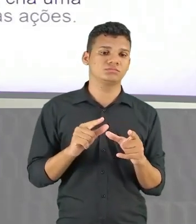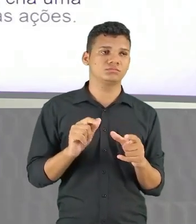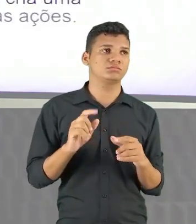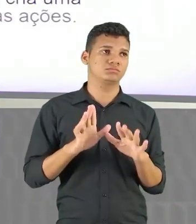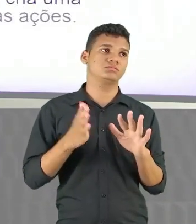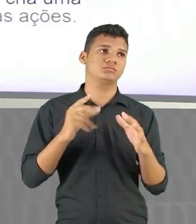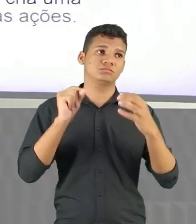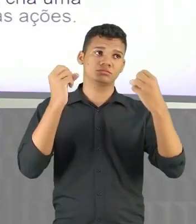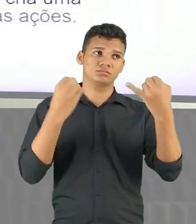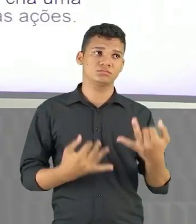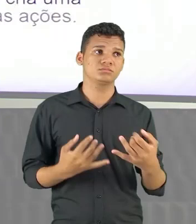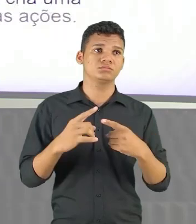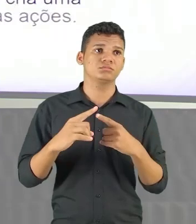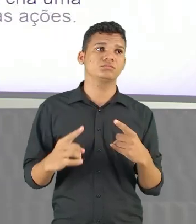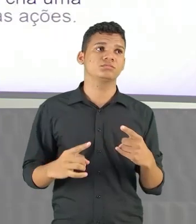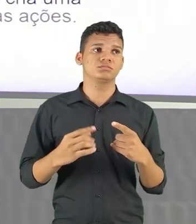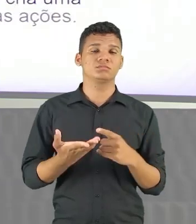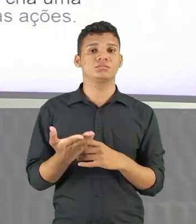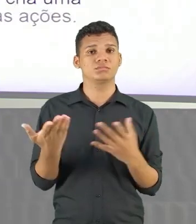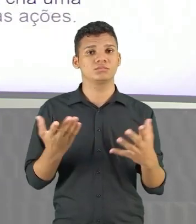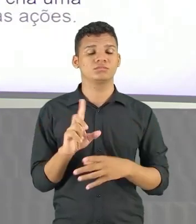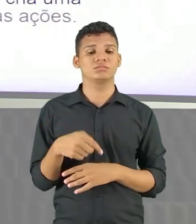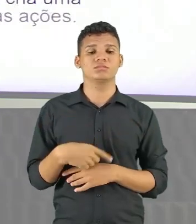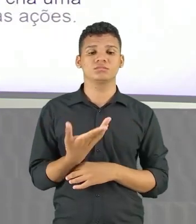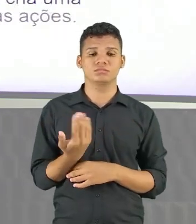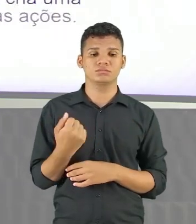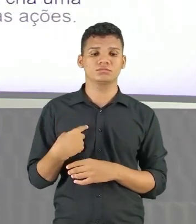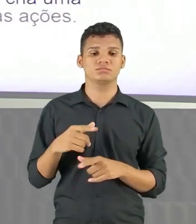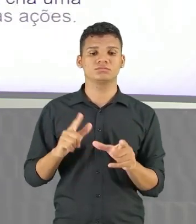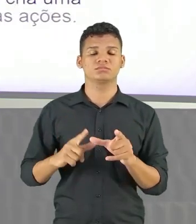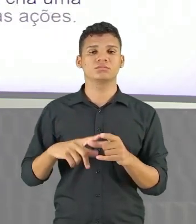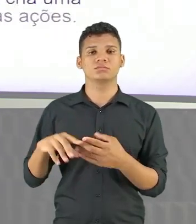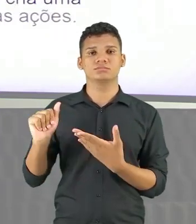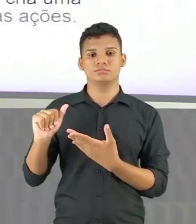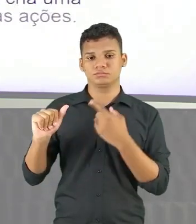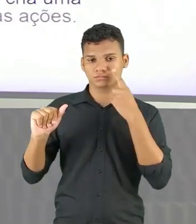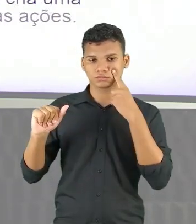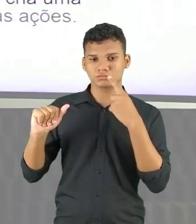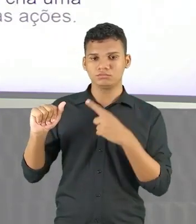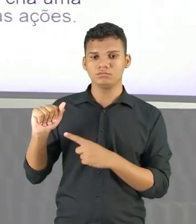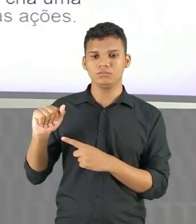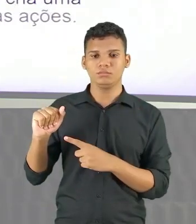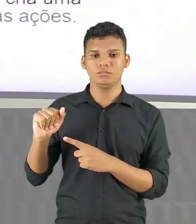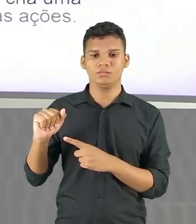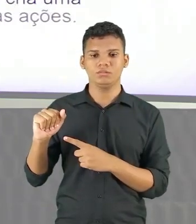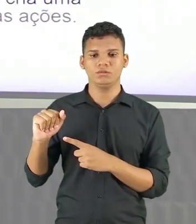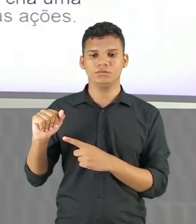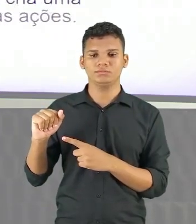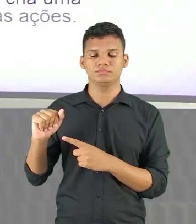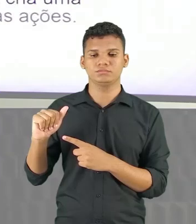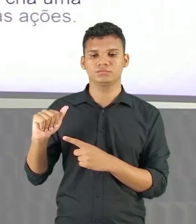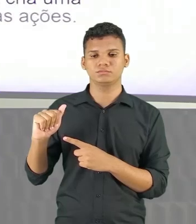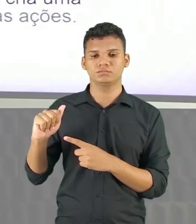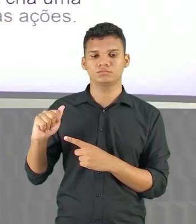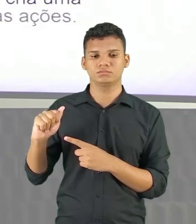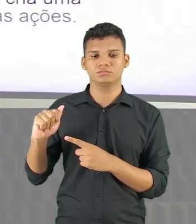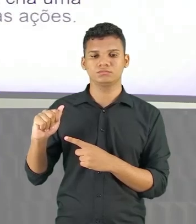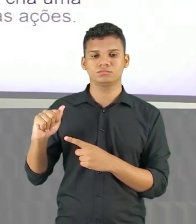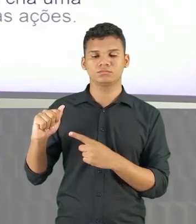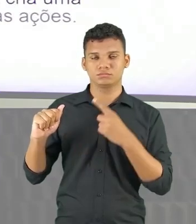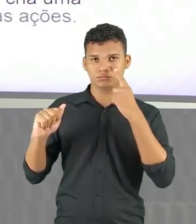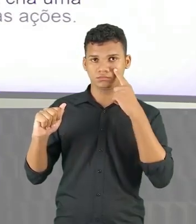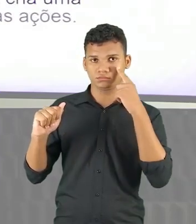já dei a resposta. Para letra A. Para o emprego de uma oração adversativa